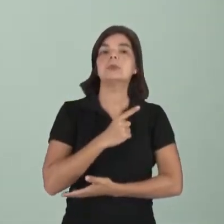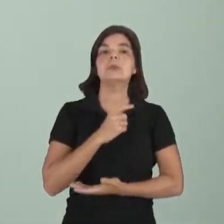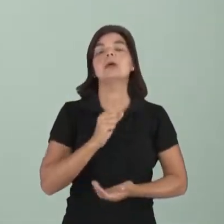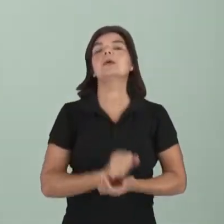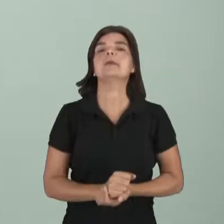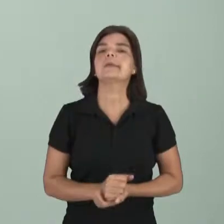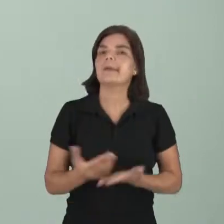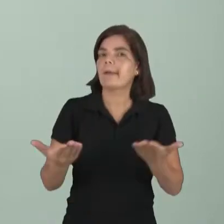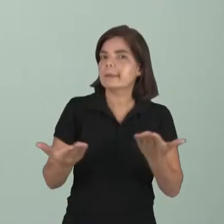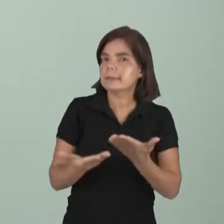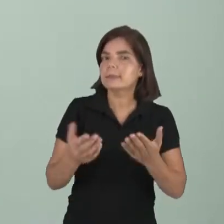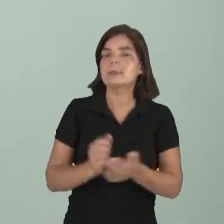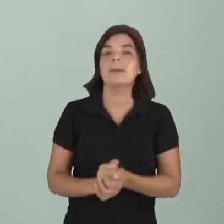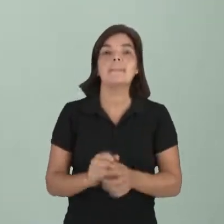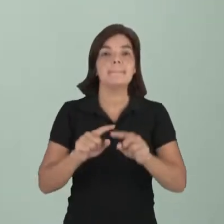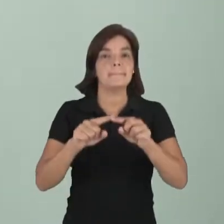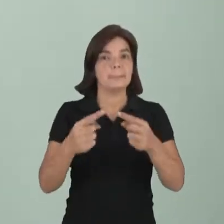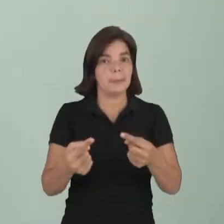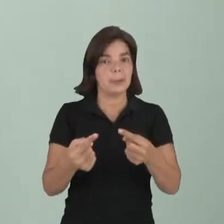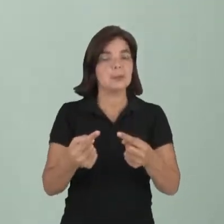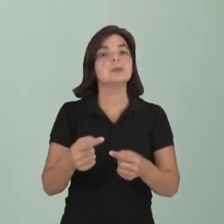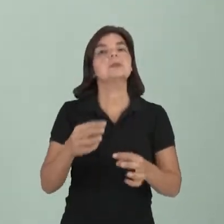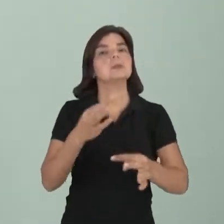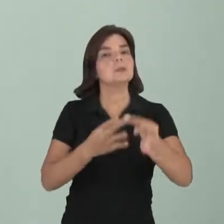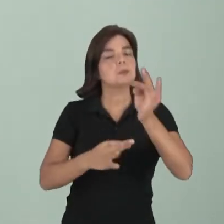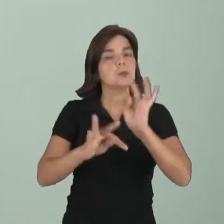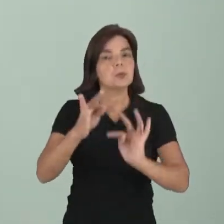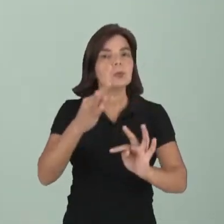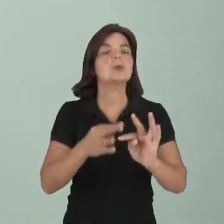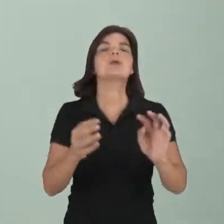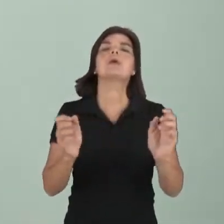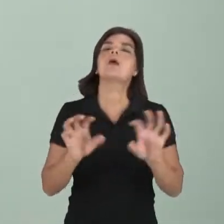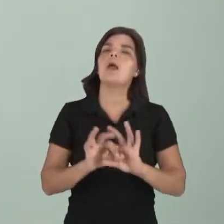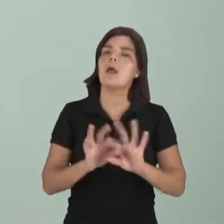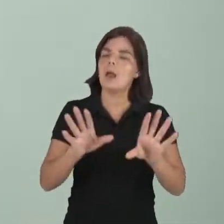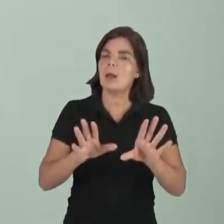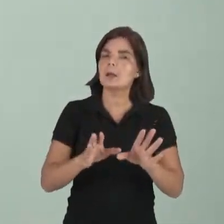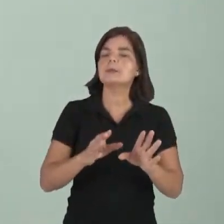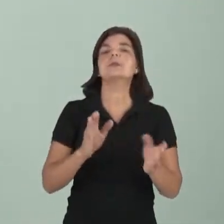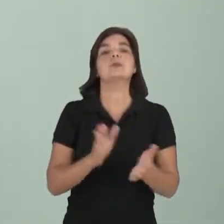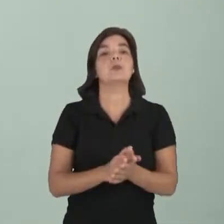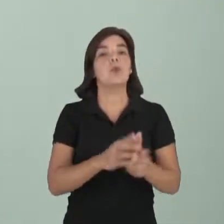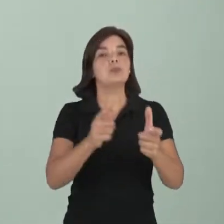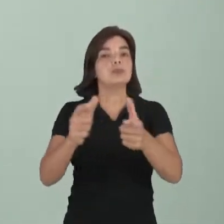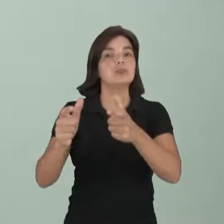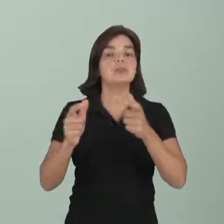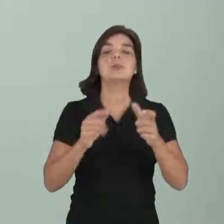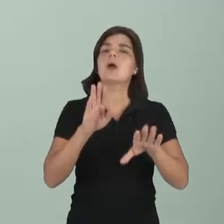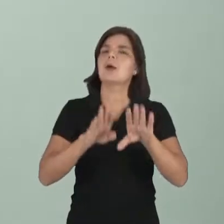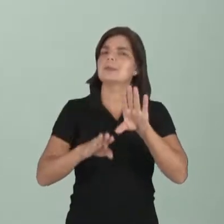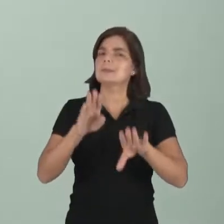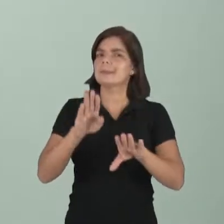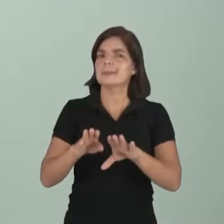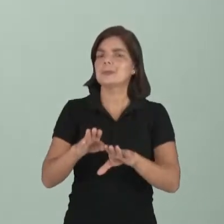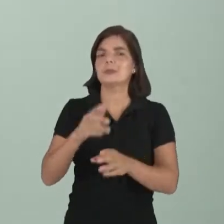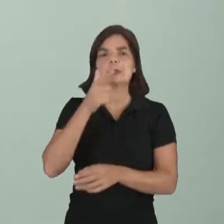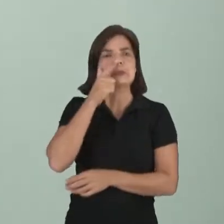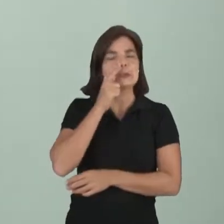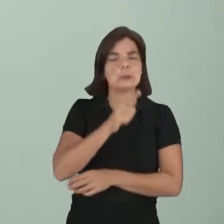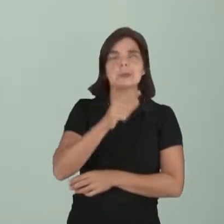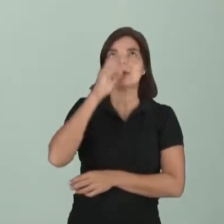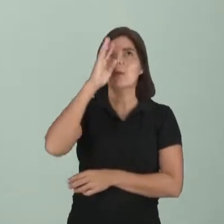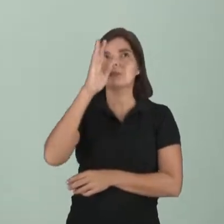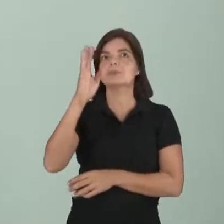sociedade atualmente, mas que a tecnologia ela permeia por espaços que muitas vezes a gente não consegue